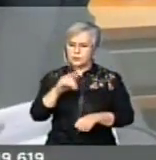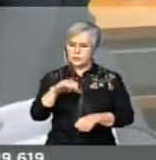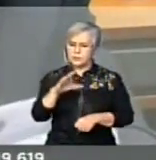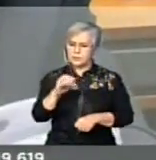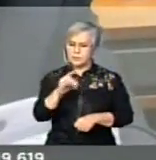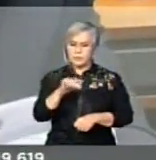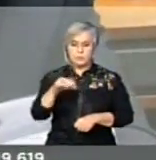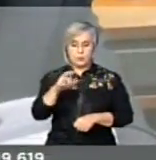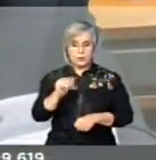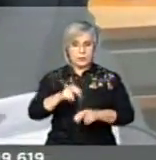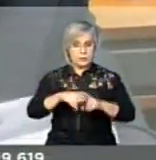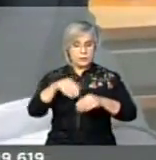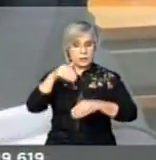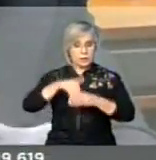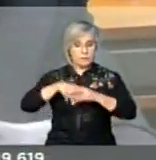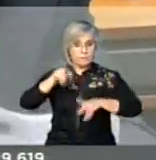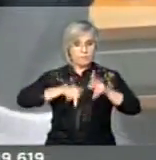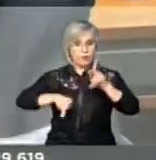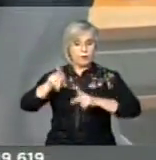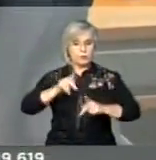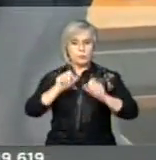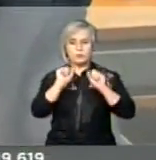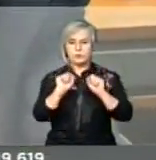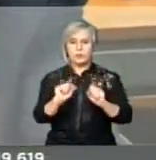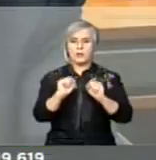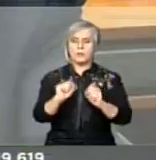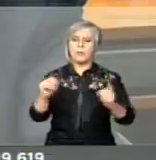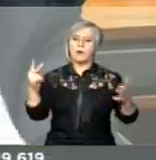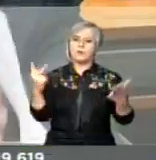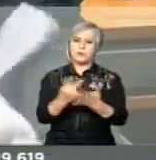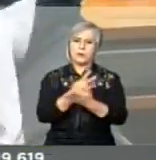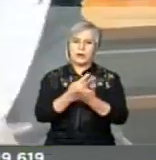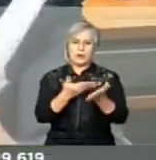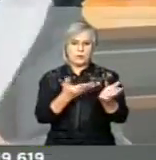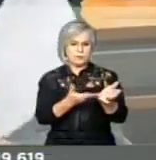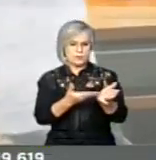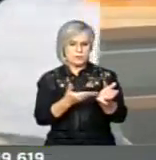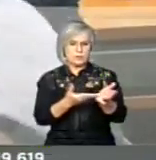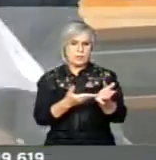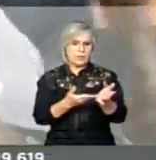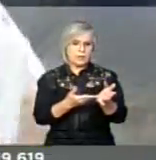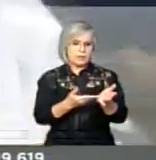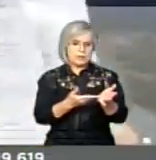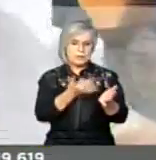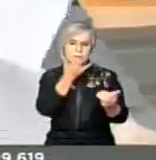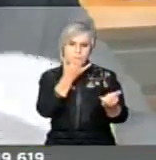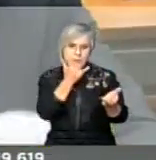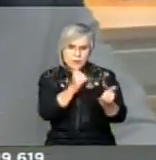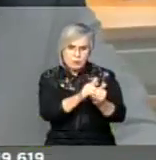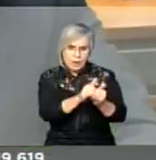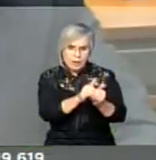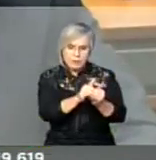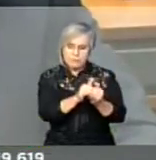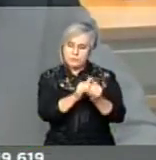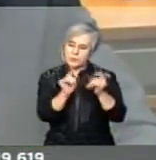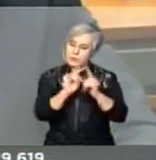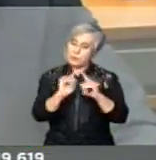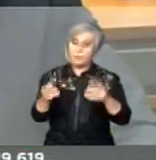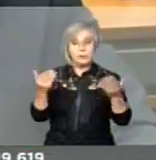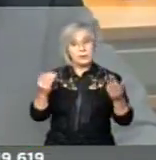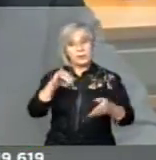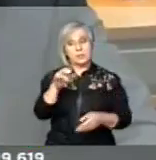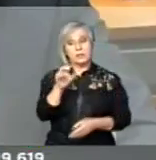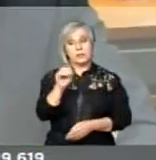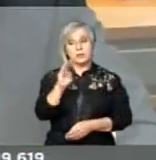aqui arguído, possa constituir-se em cidadela da impunidade. E aí Jobim